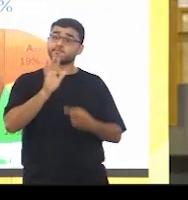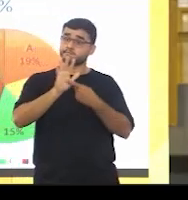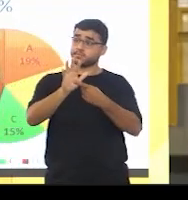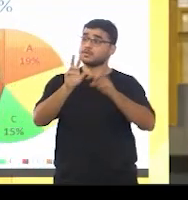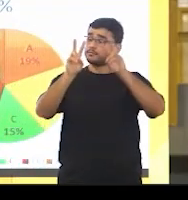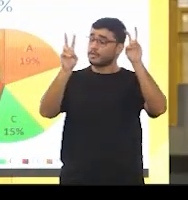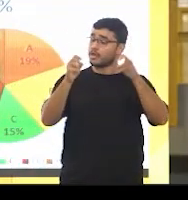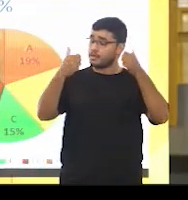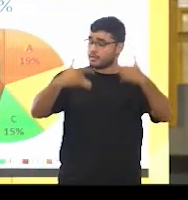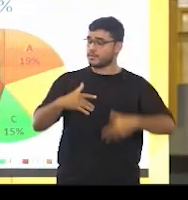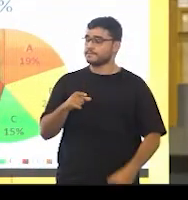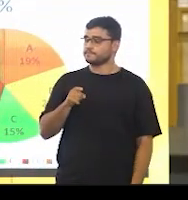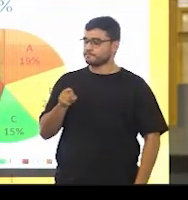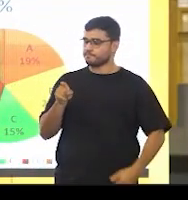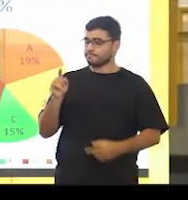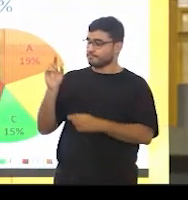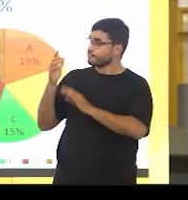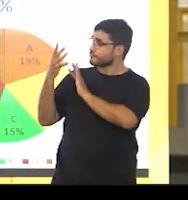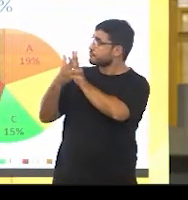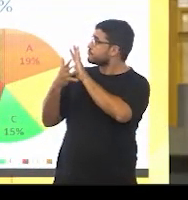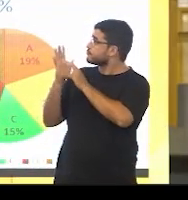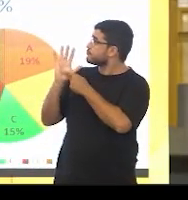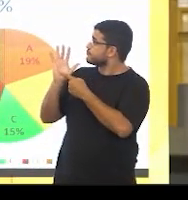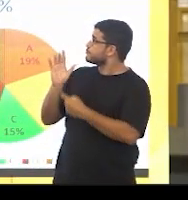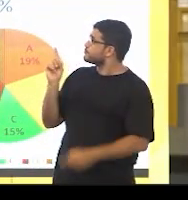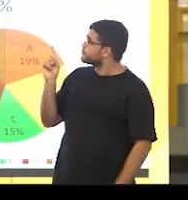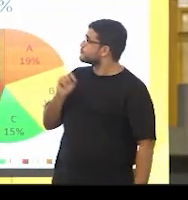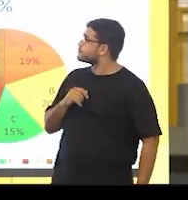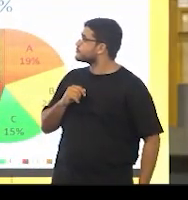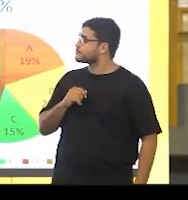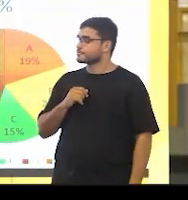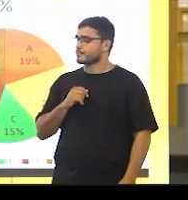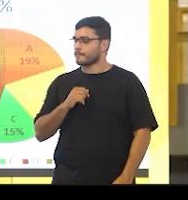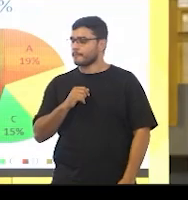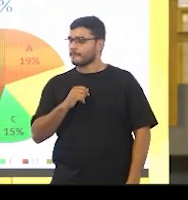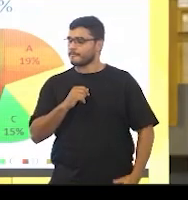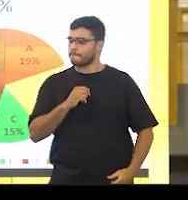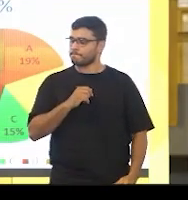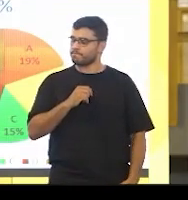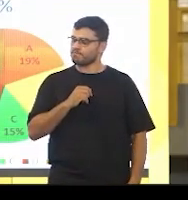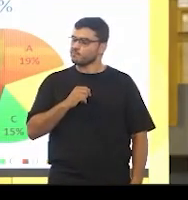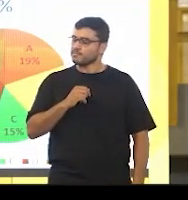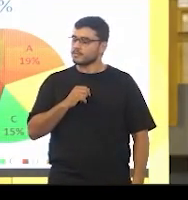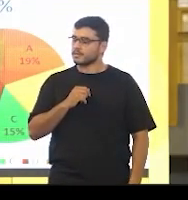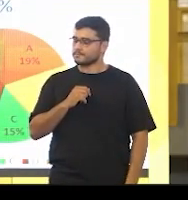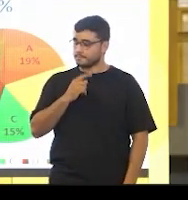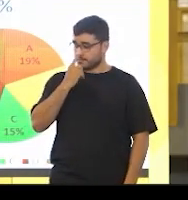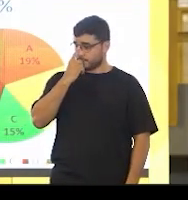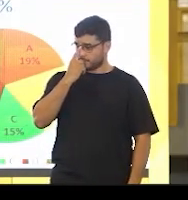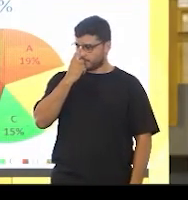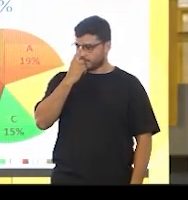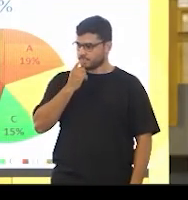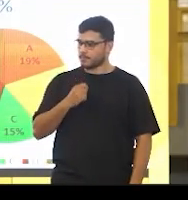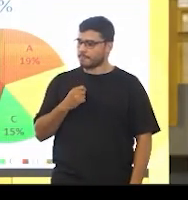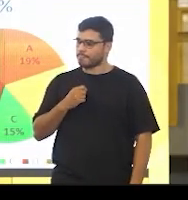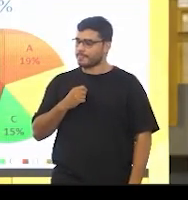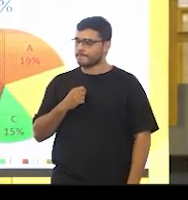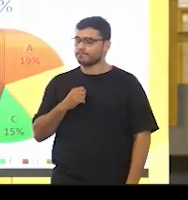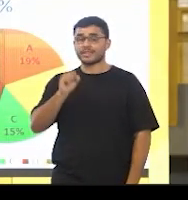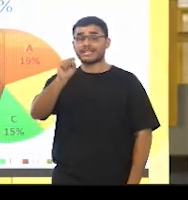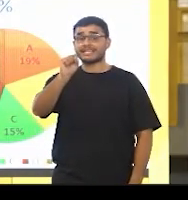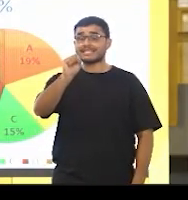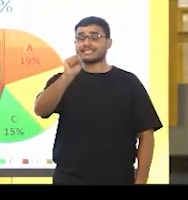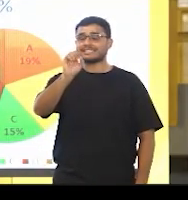é sinônimo de texto. O excerto refere-se a uma carta de Sêneca. Sêneca era um